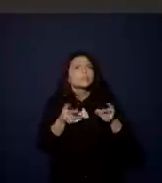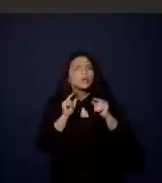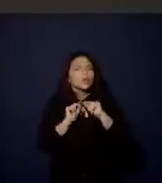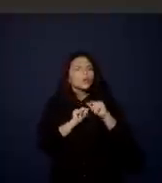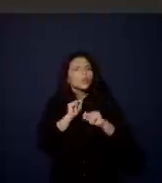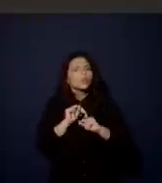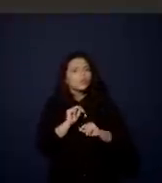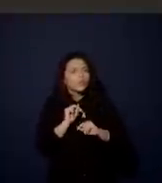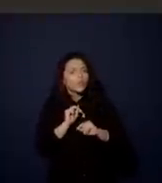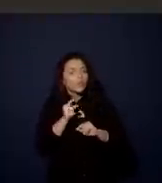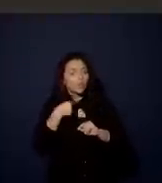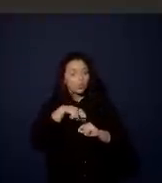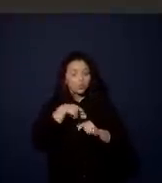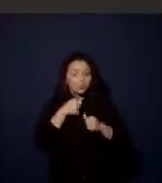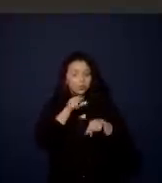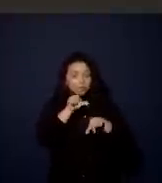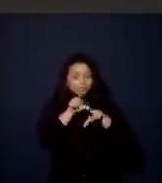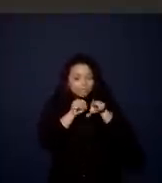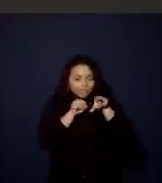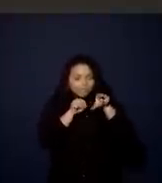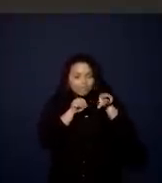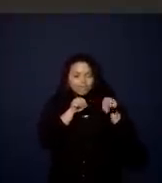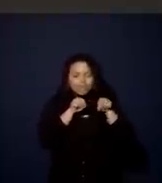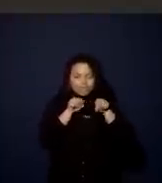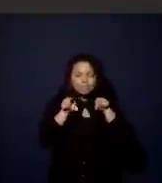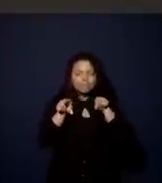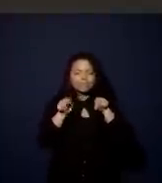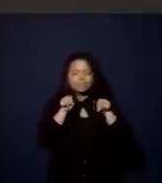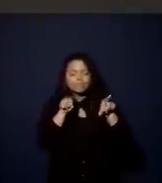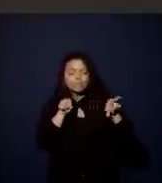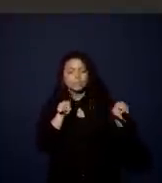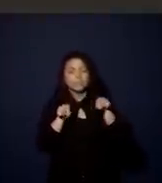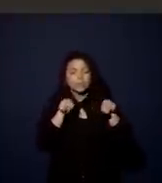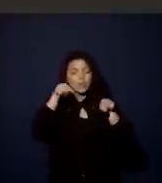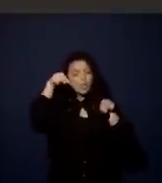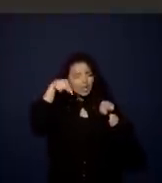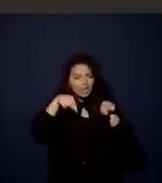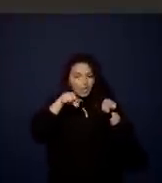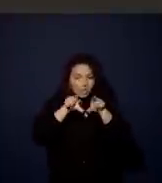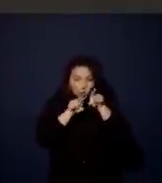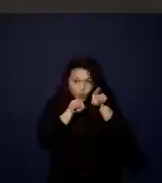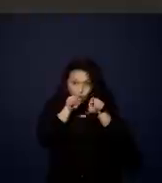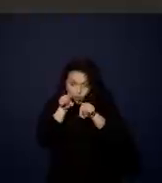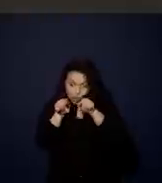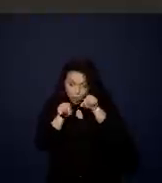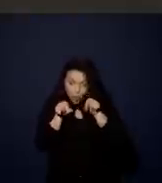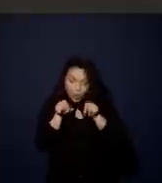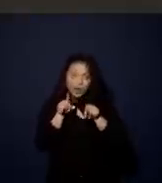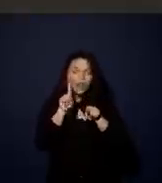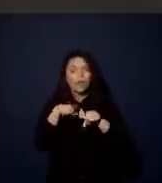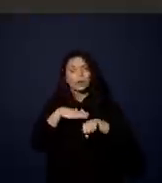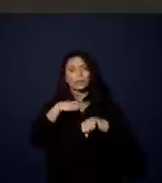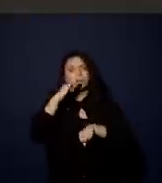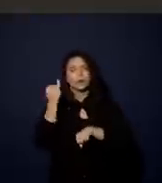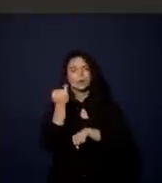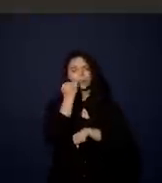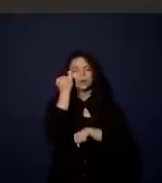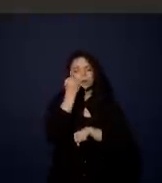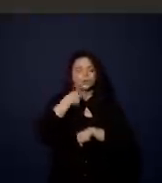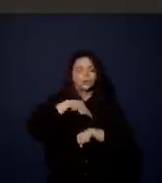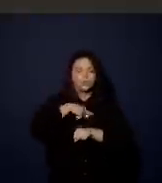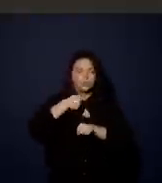que ser mais seletivo se tornou ainda mais importante né é saber talvez mergulhar mais a